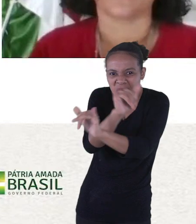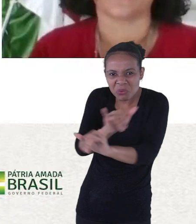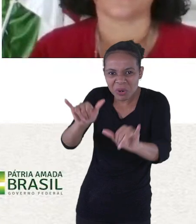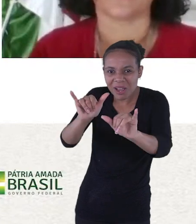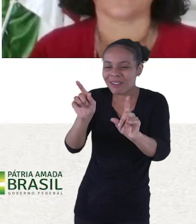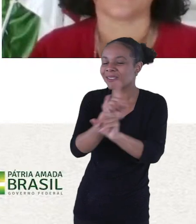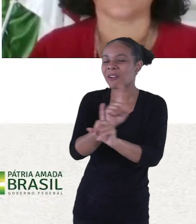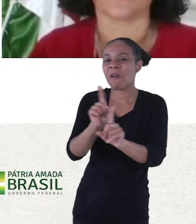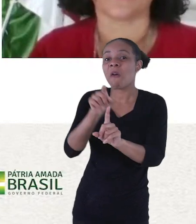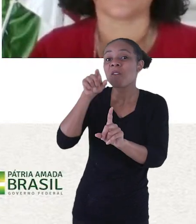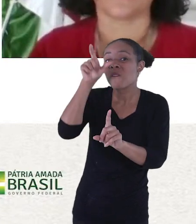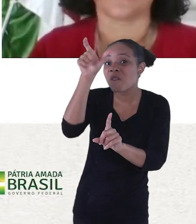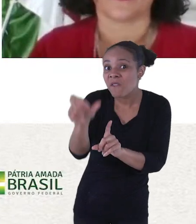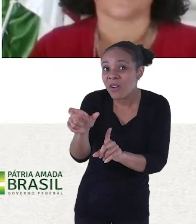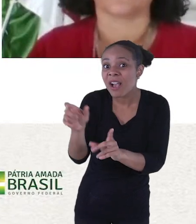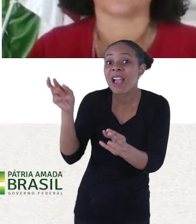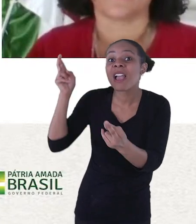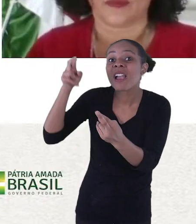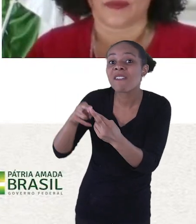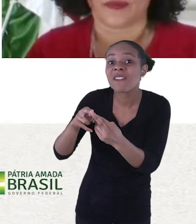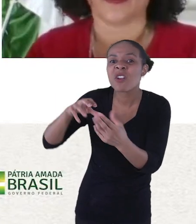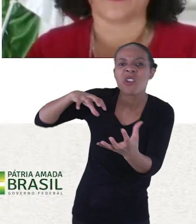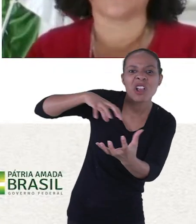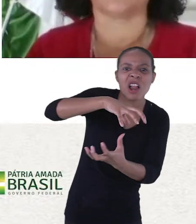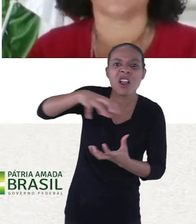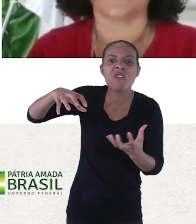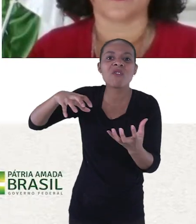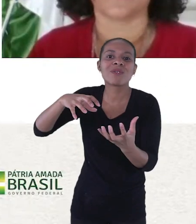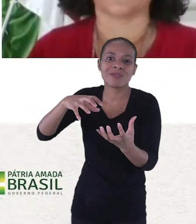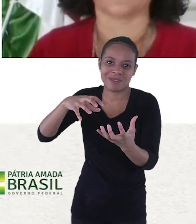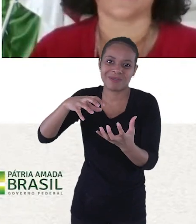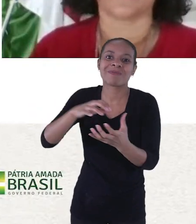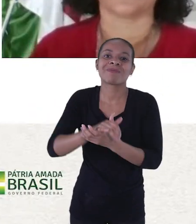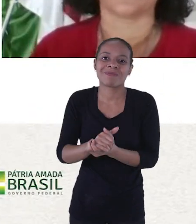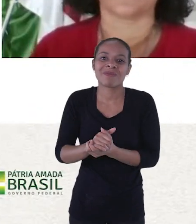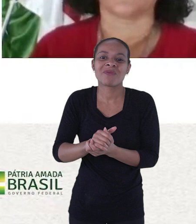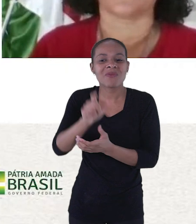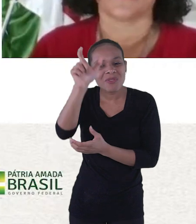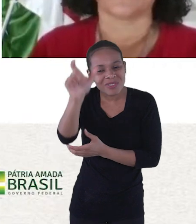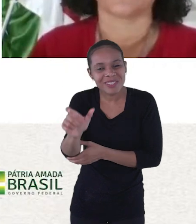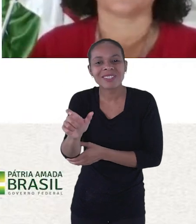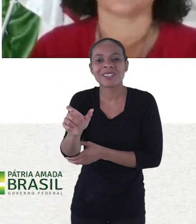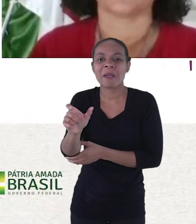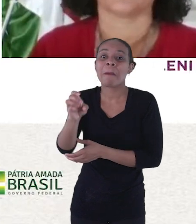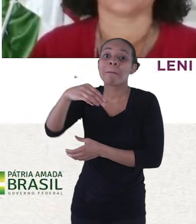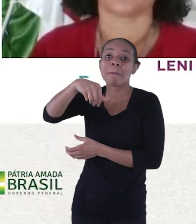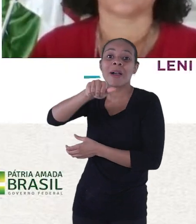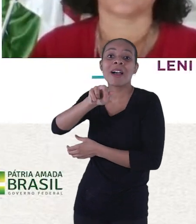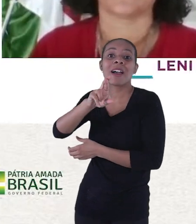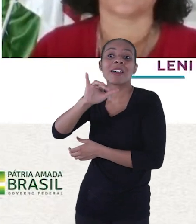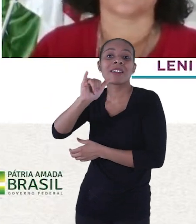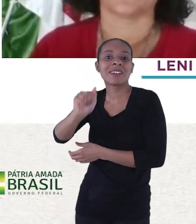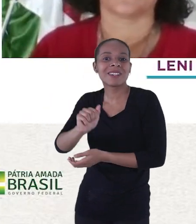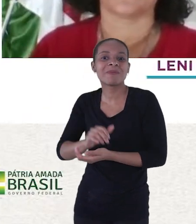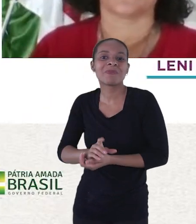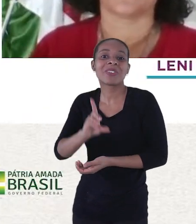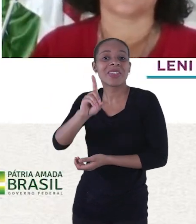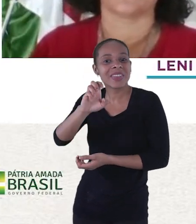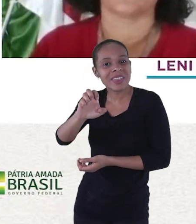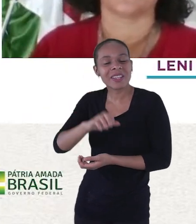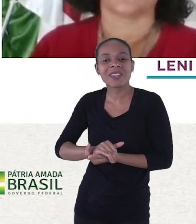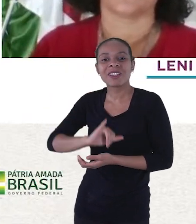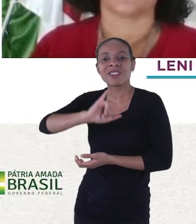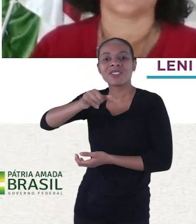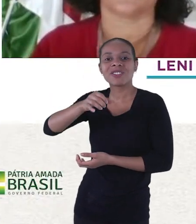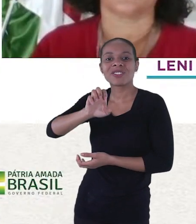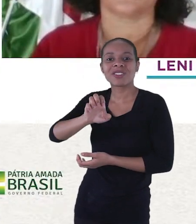essa revolucionária que a gente precisa dizer, que é Carolina Maria de Jesus. Perfeito, Carolina, é tudo isso, né, e muito